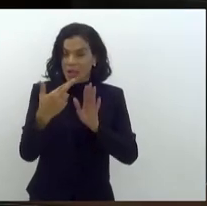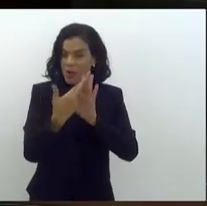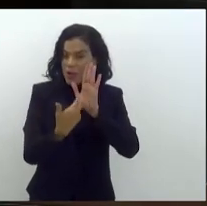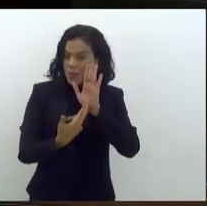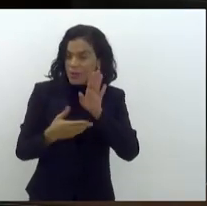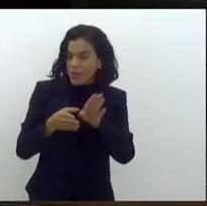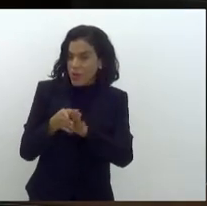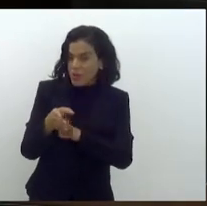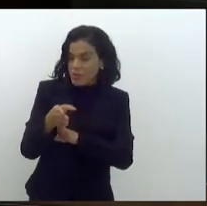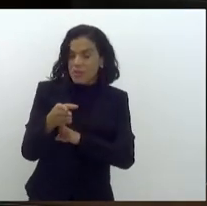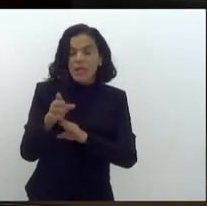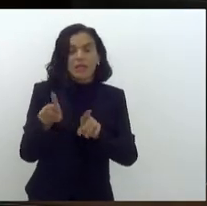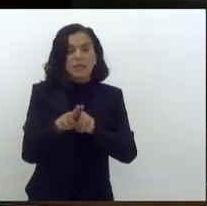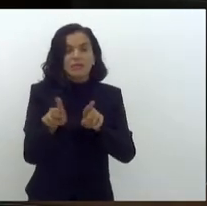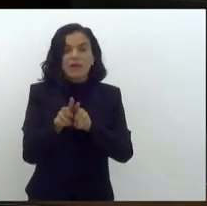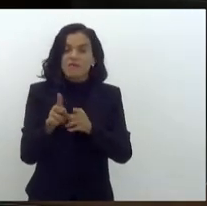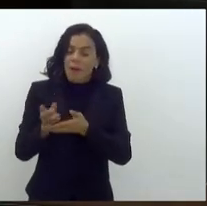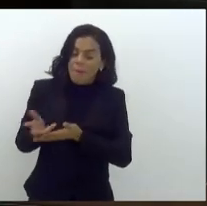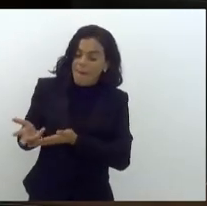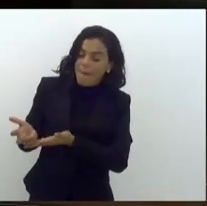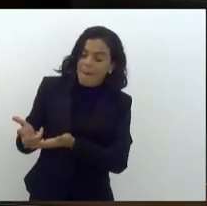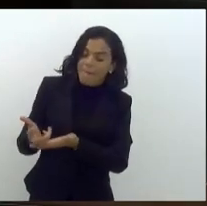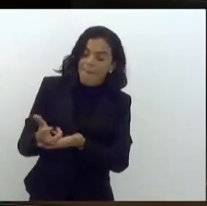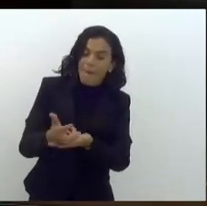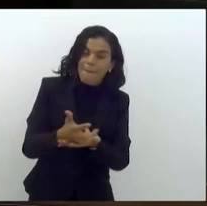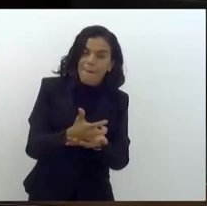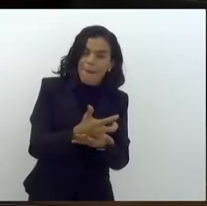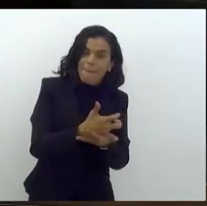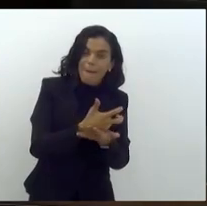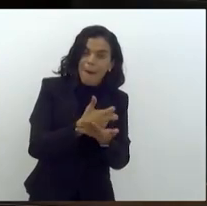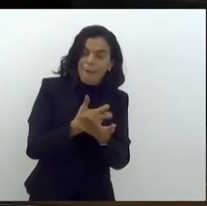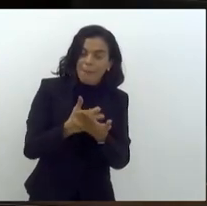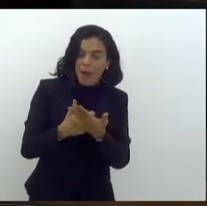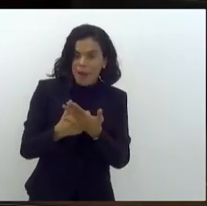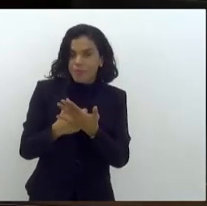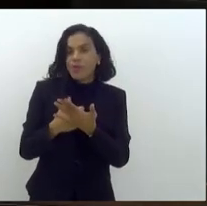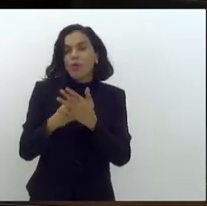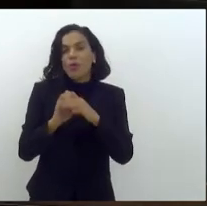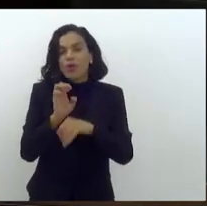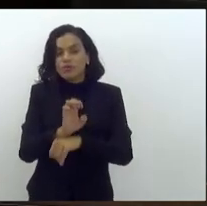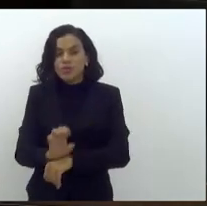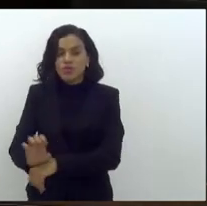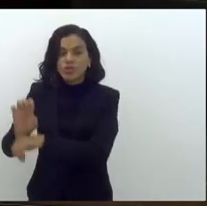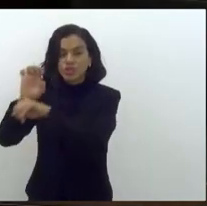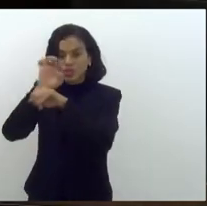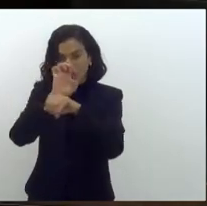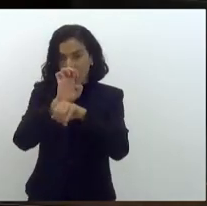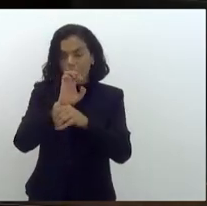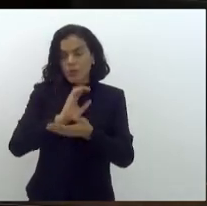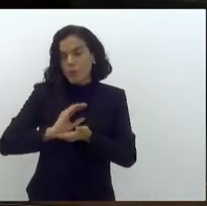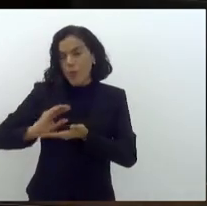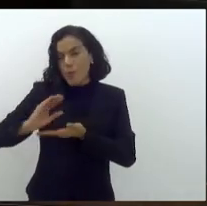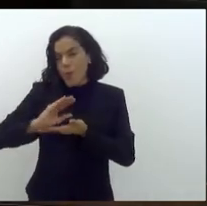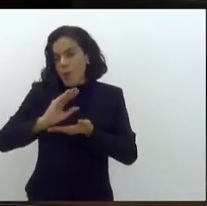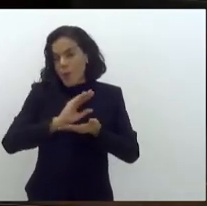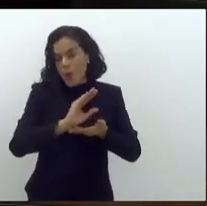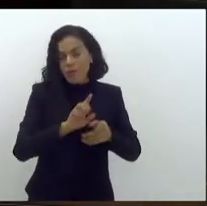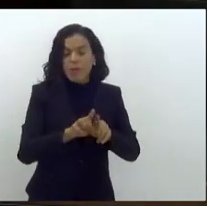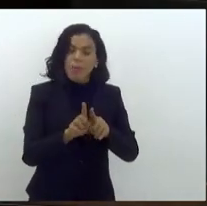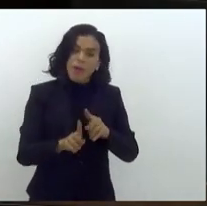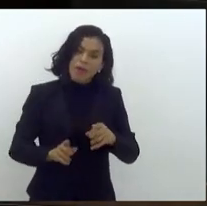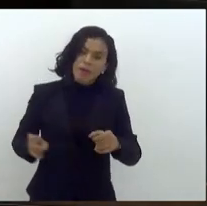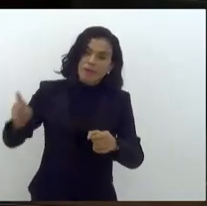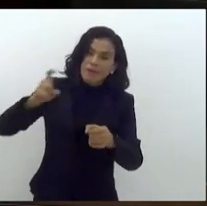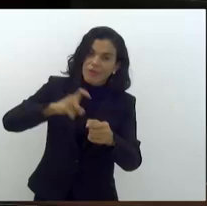ele vai arrecadar vai partilhar os recursos entre os entes Federados e ainda vai pagar contribuinte devolver